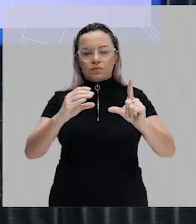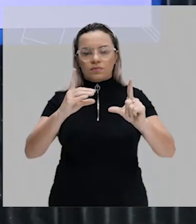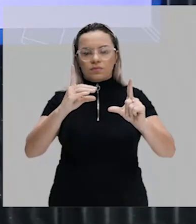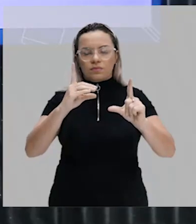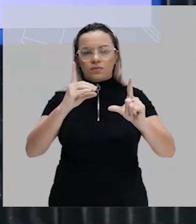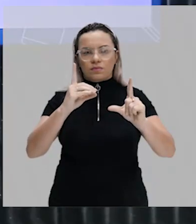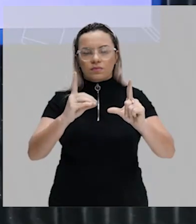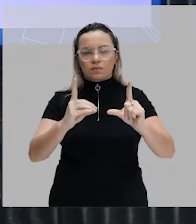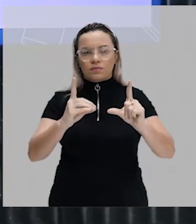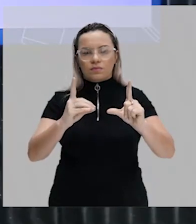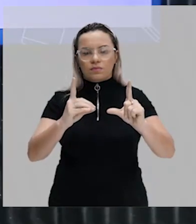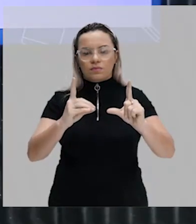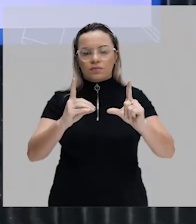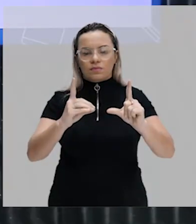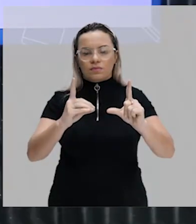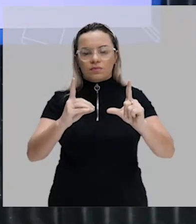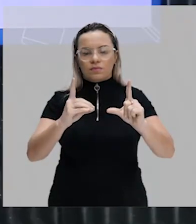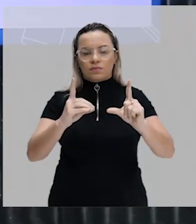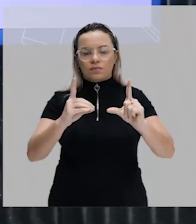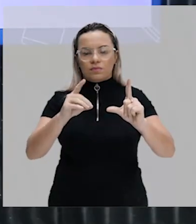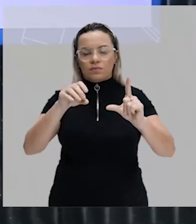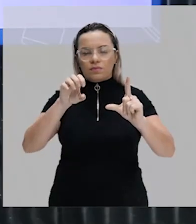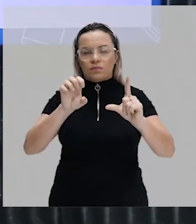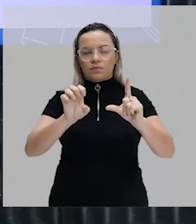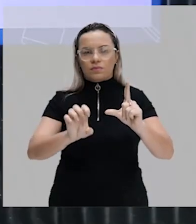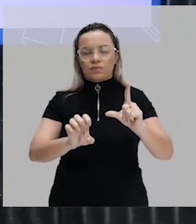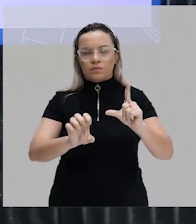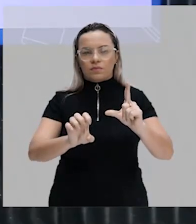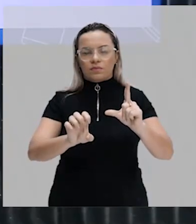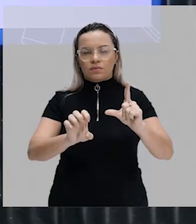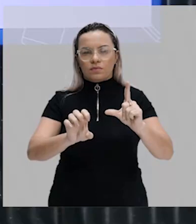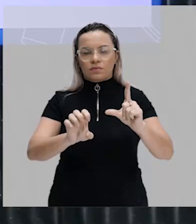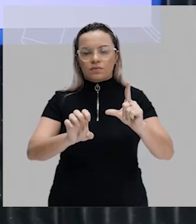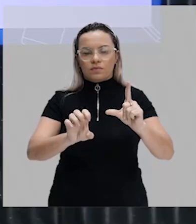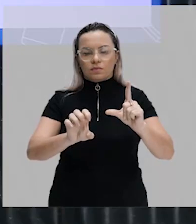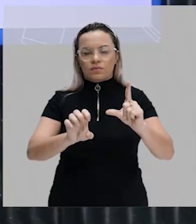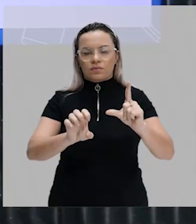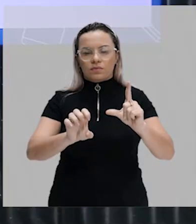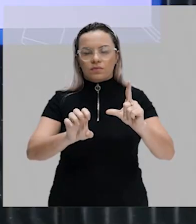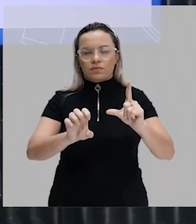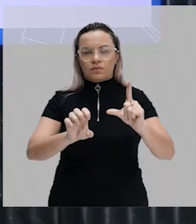16,5%, letra D 17% e, por fim, na letra E